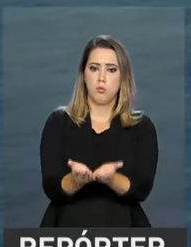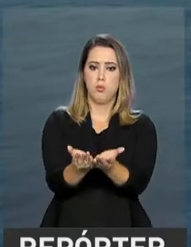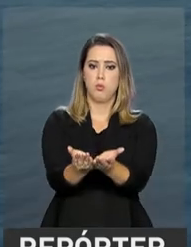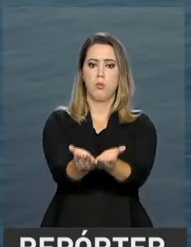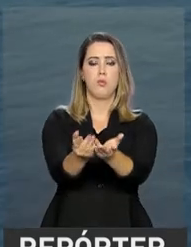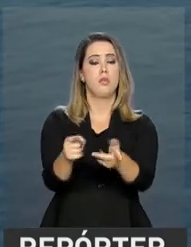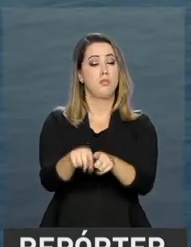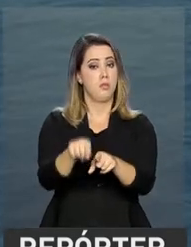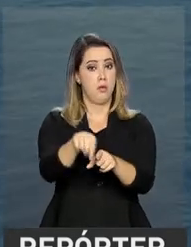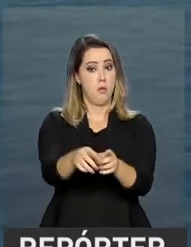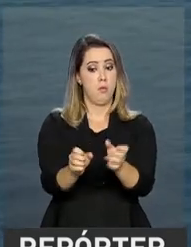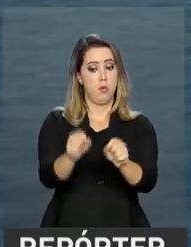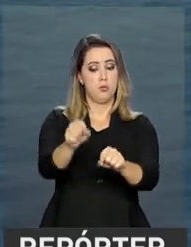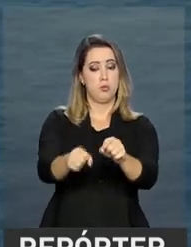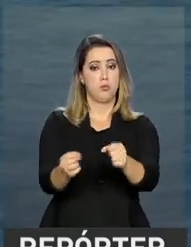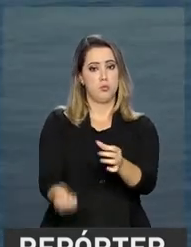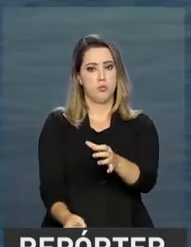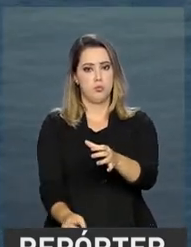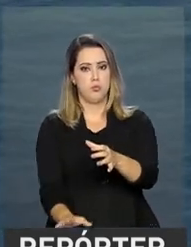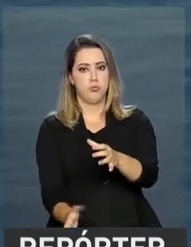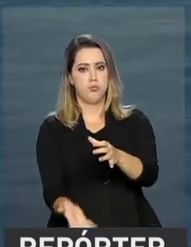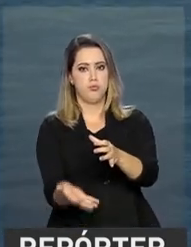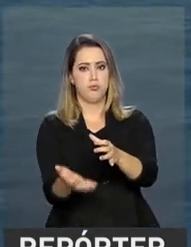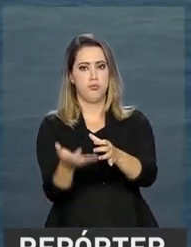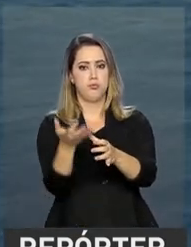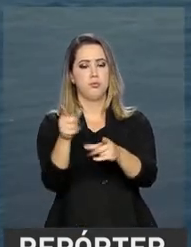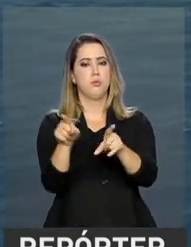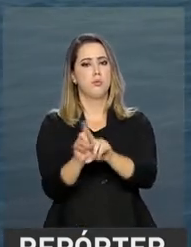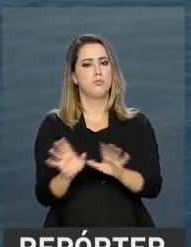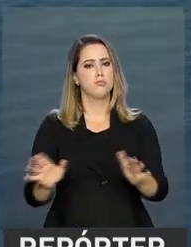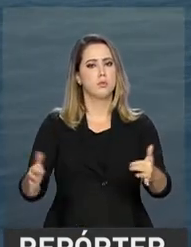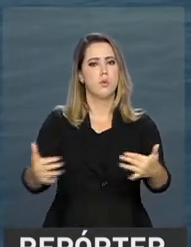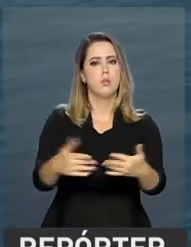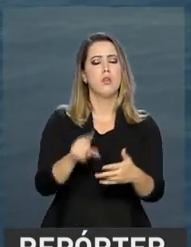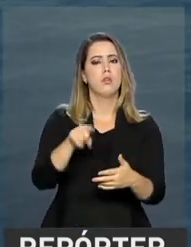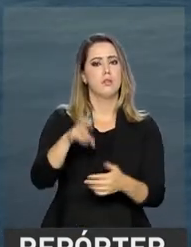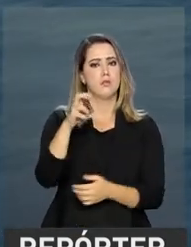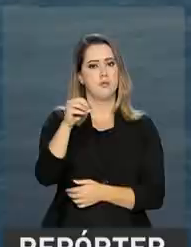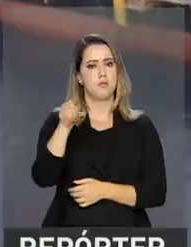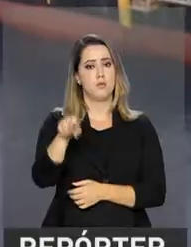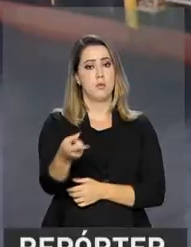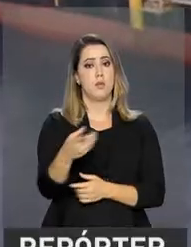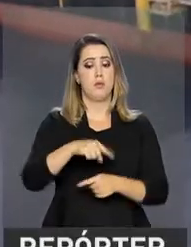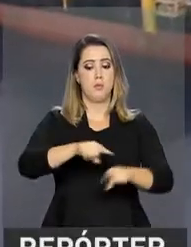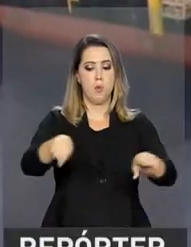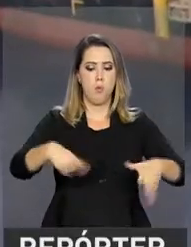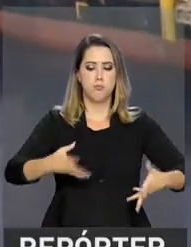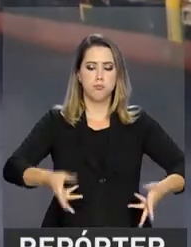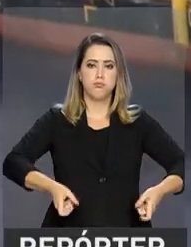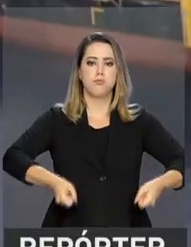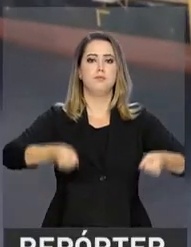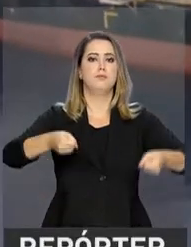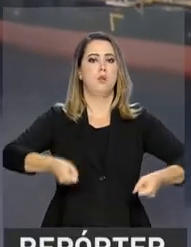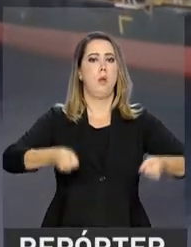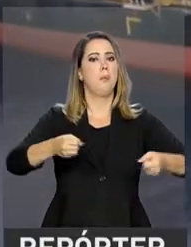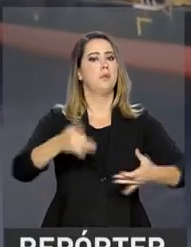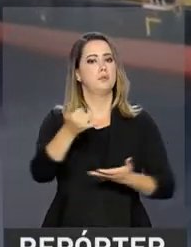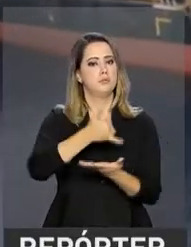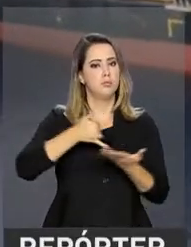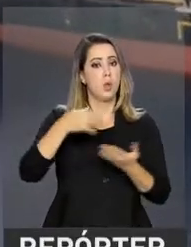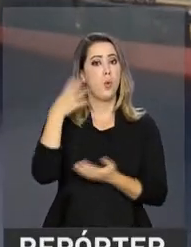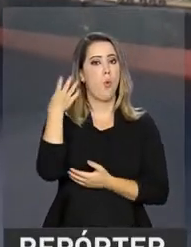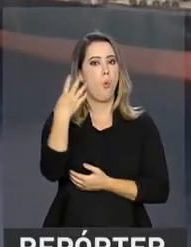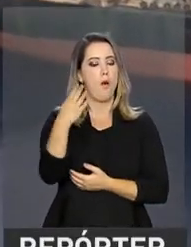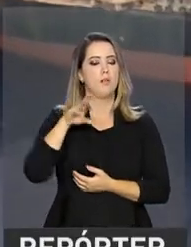produzir armazenar e transferir petróleo por dia possível processar até 50 mil barris de petróleo e 4 milhões de metros